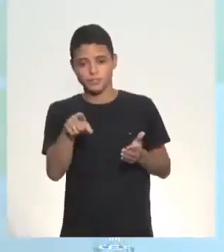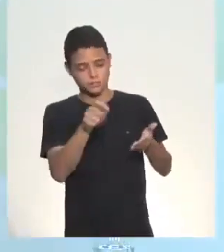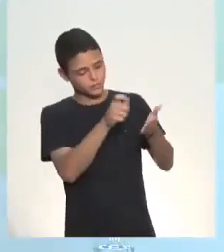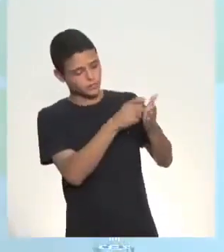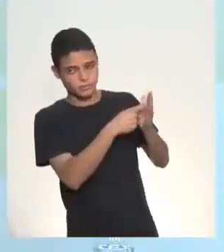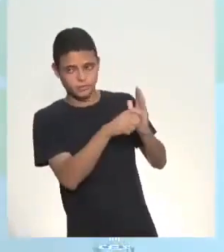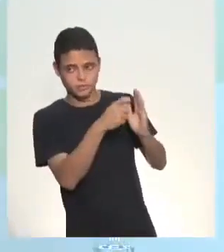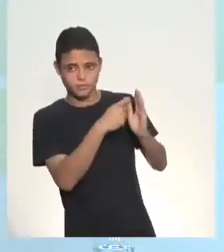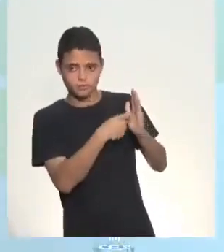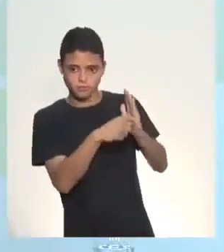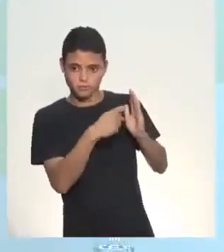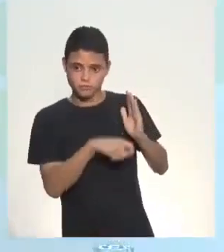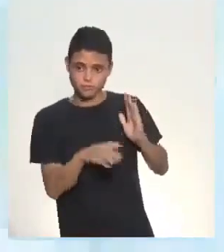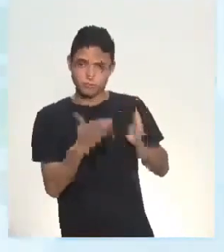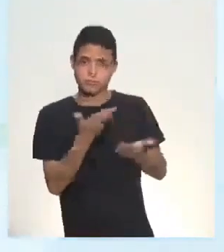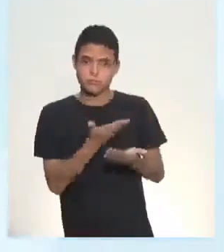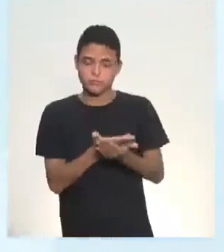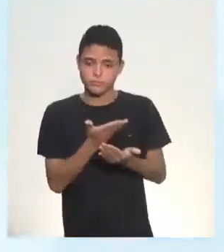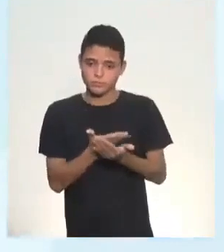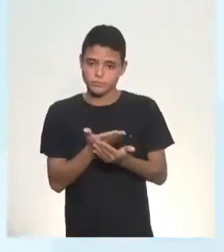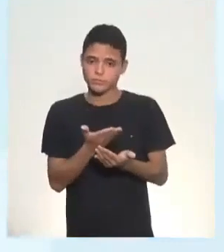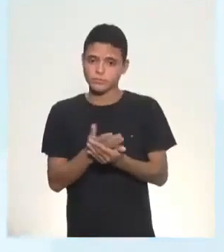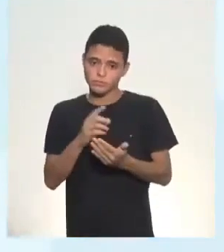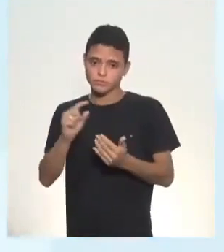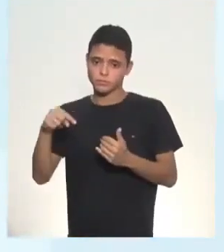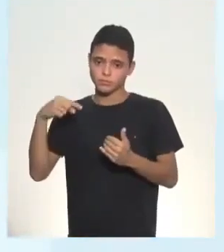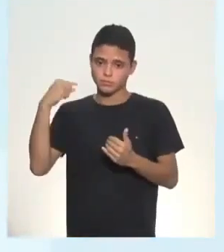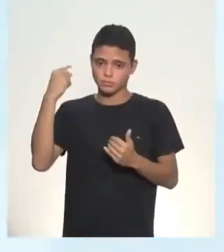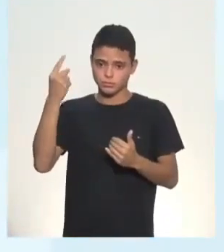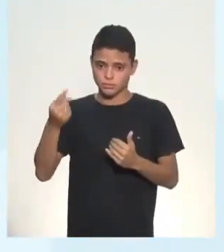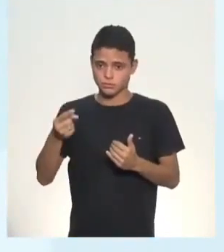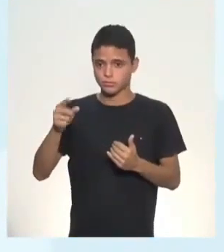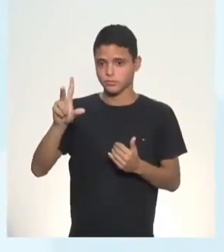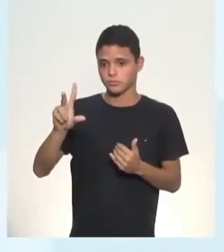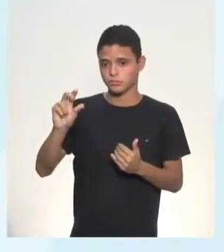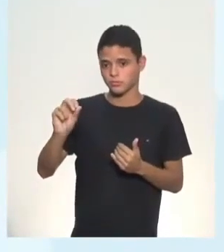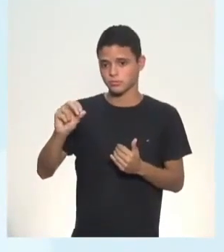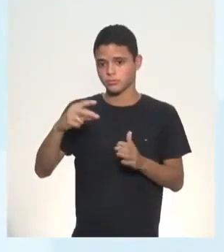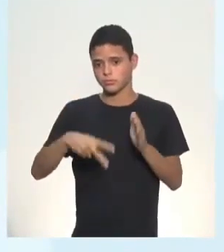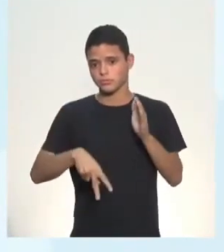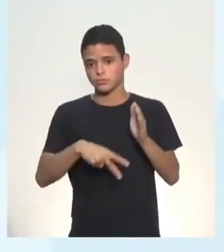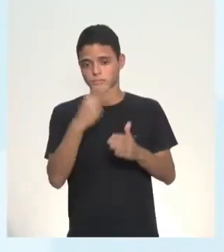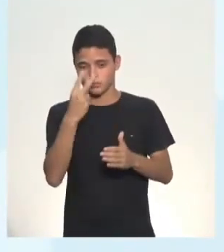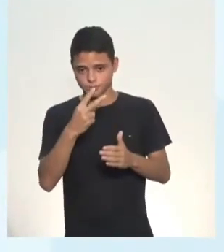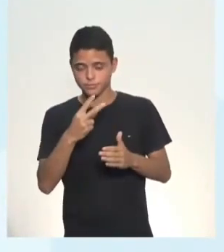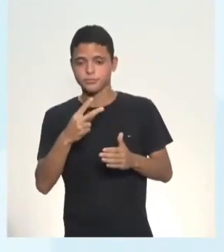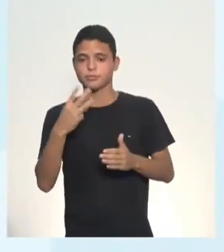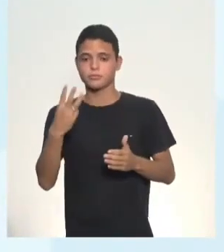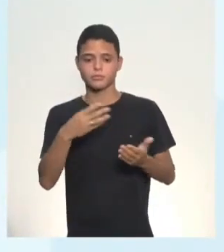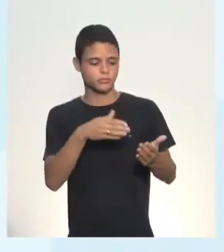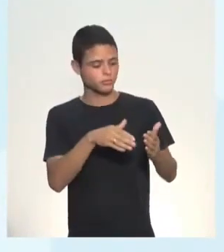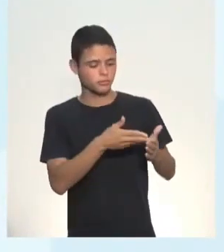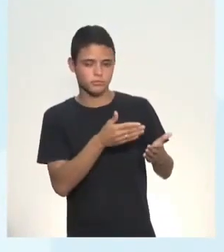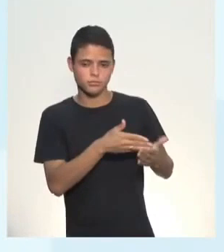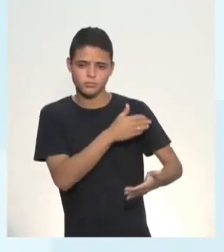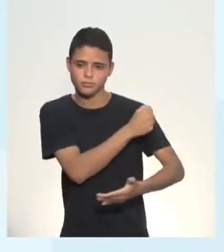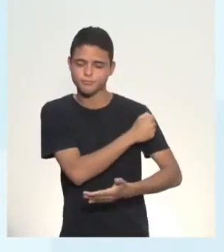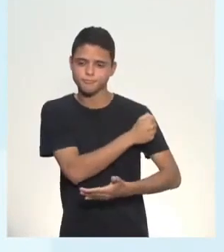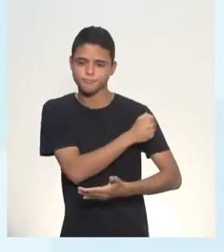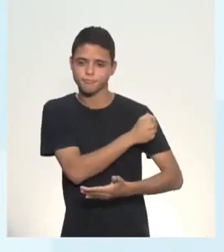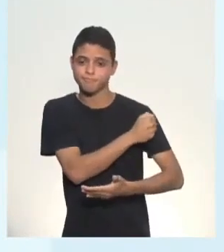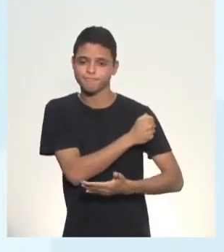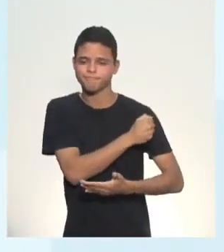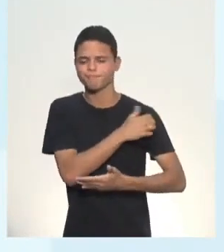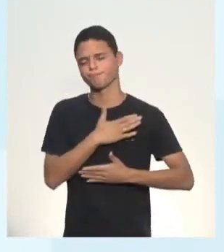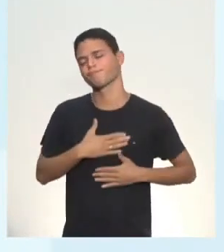nossa aula e a gente volta com a aula 2 da sequência 3 do caderno do aluno. Gente,